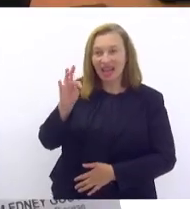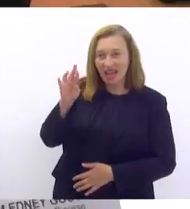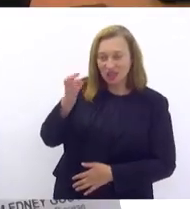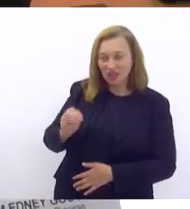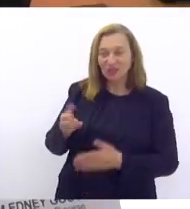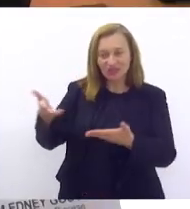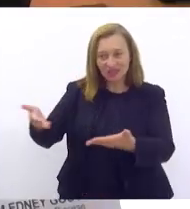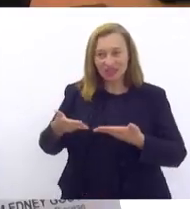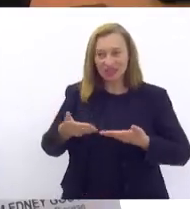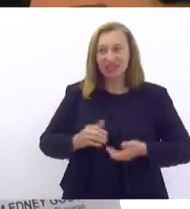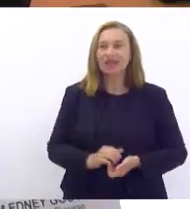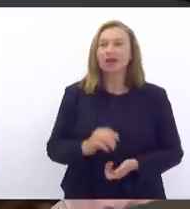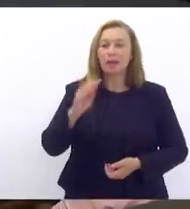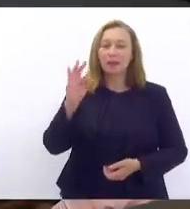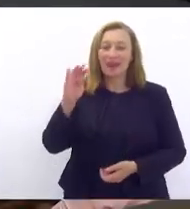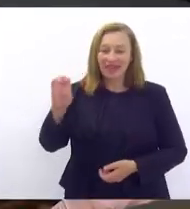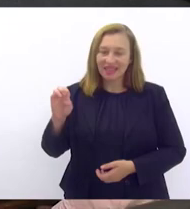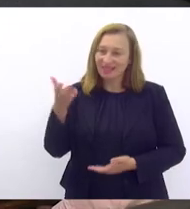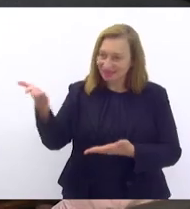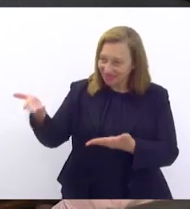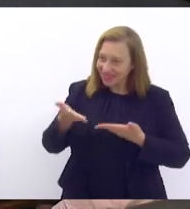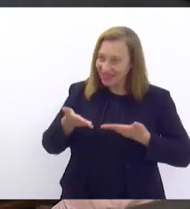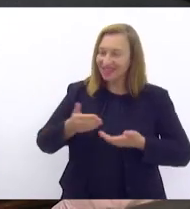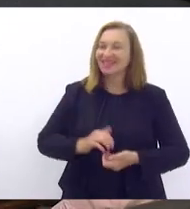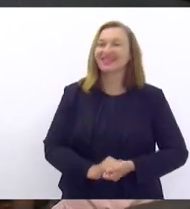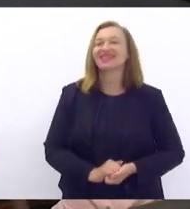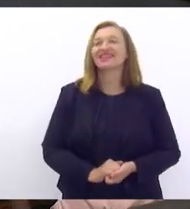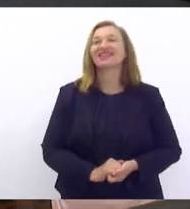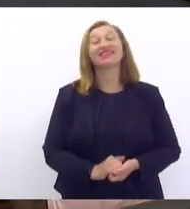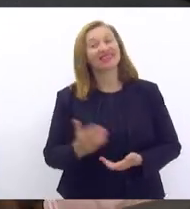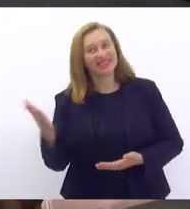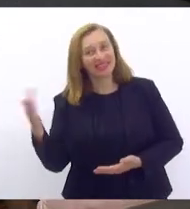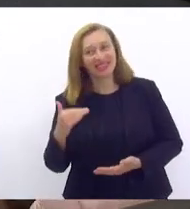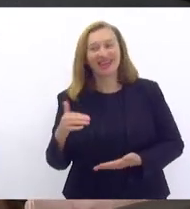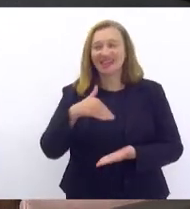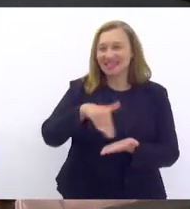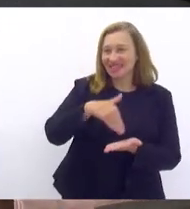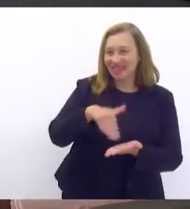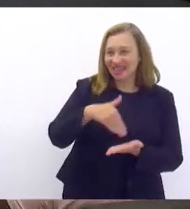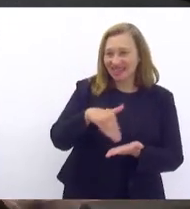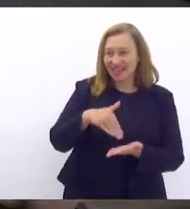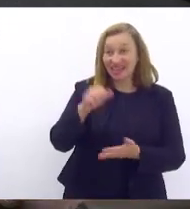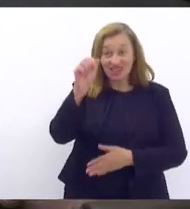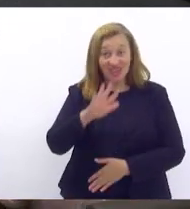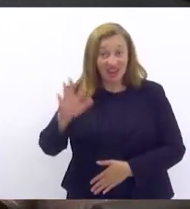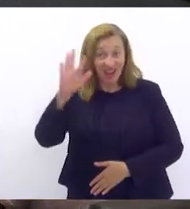primeira-dama. A Beth Rogério, por favor, Beth, vem aqui. É, isso aí, secretária-geral da RCC. É.